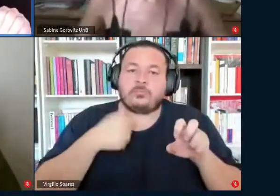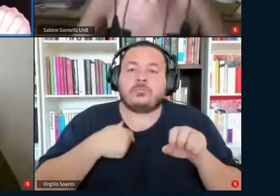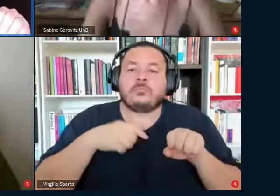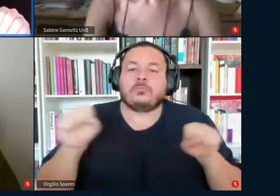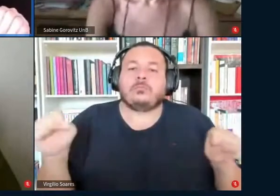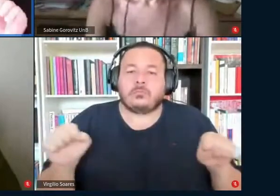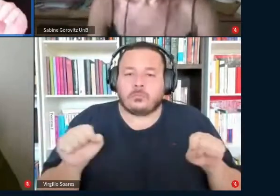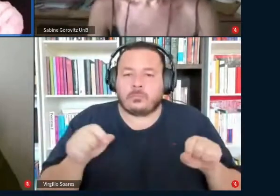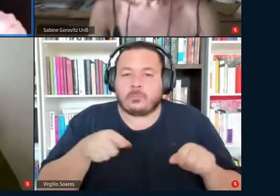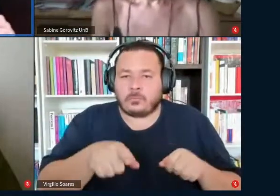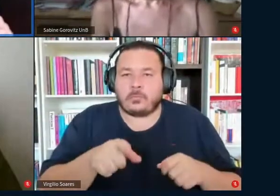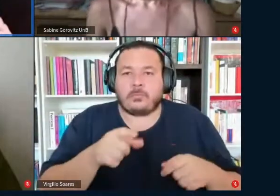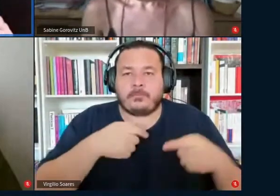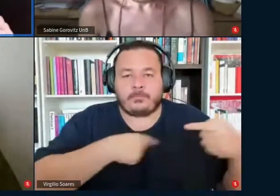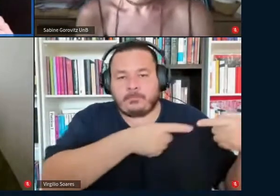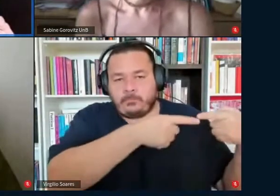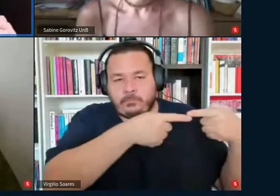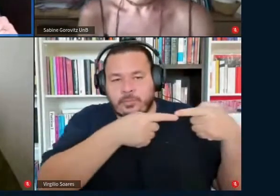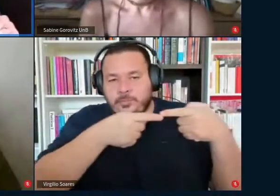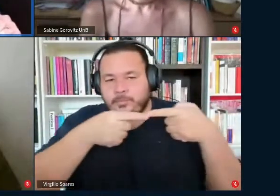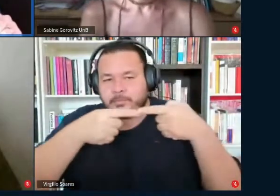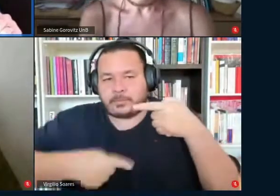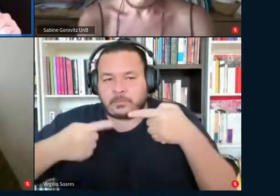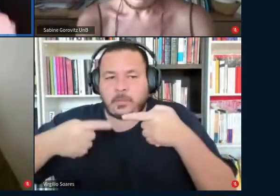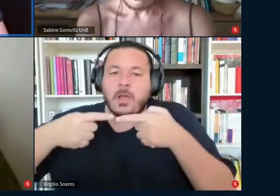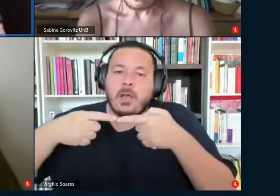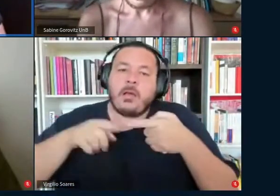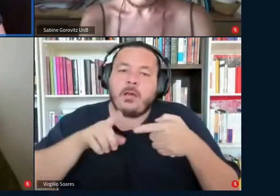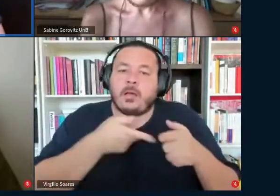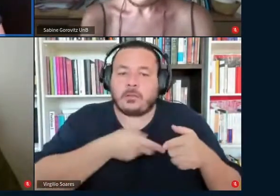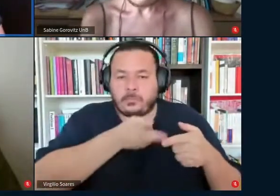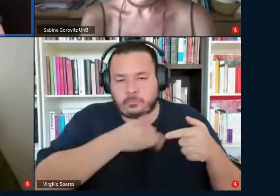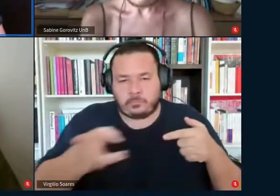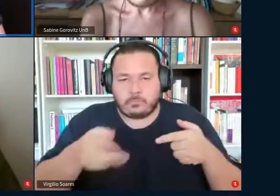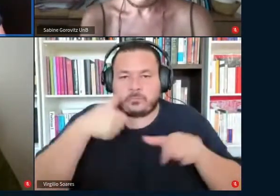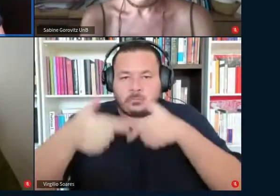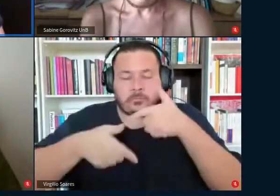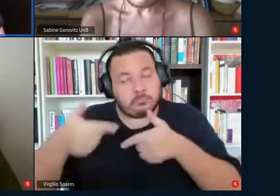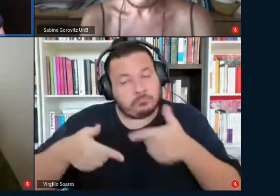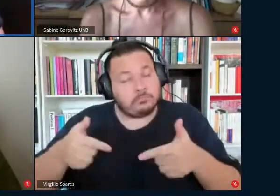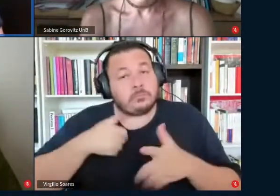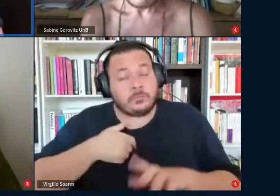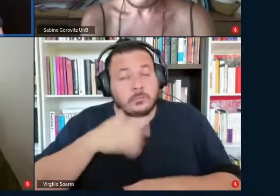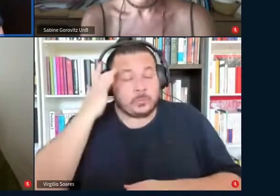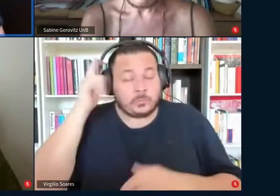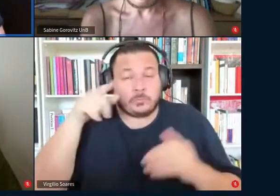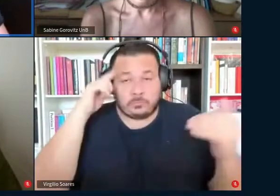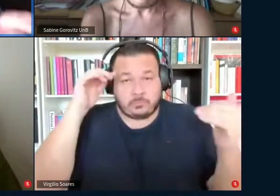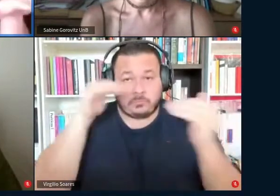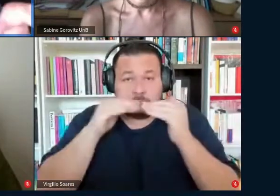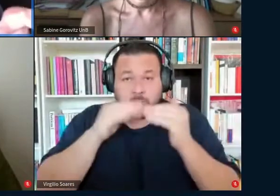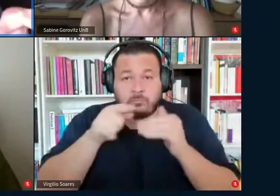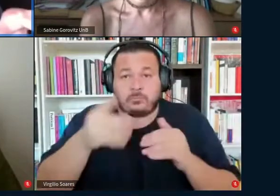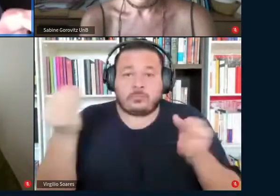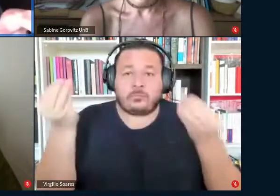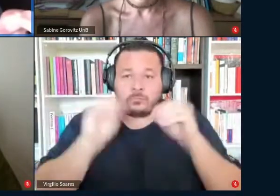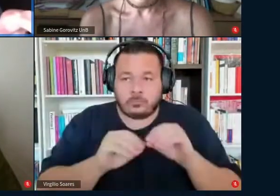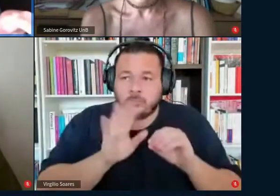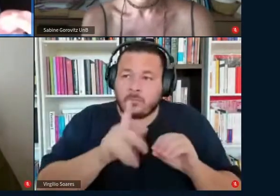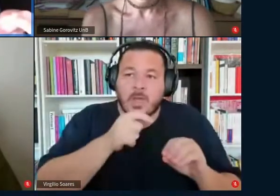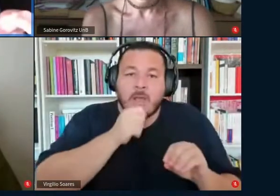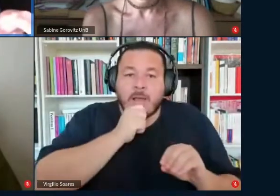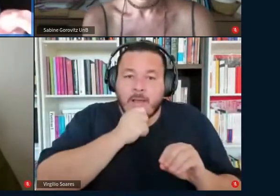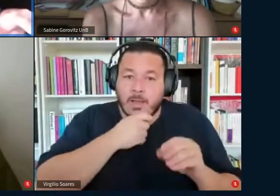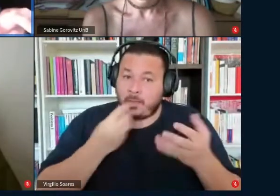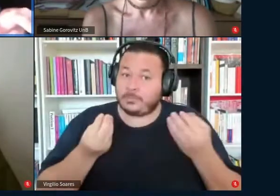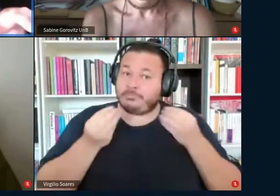ruptura, da descontinuidade do trabalho ou não, eu acho muito, muito pertinente o que você colocou. Mas o que eu